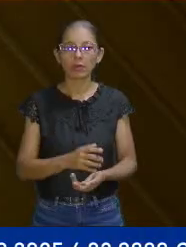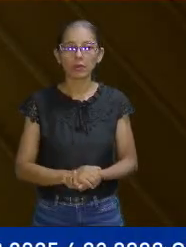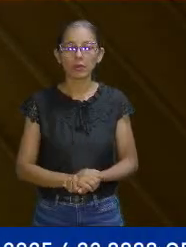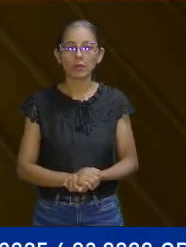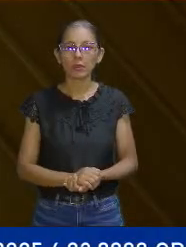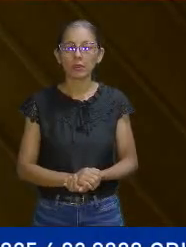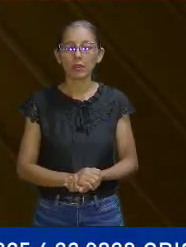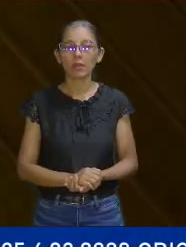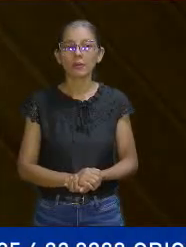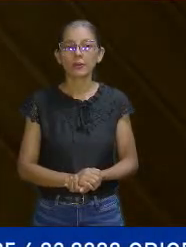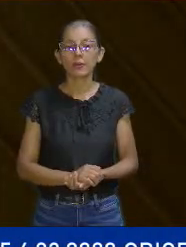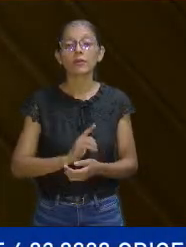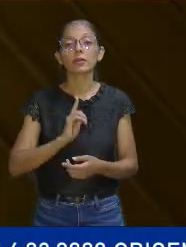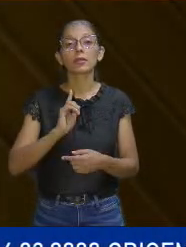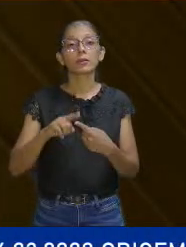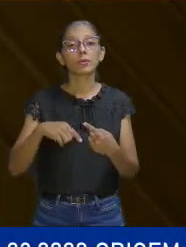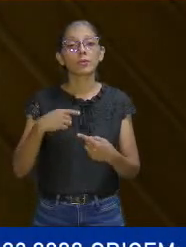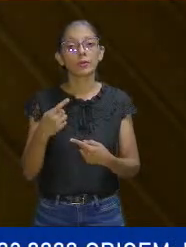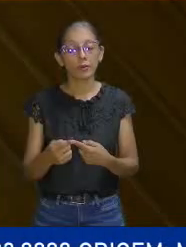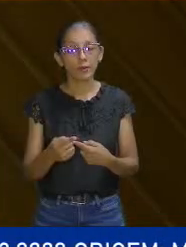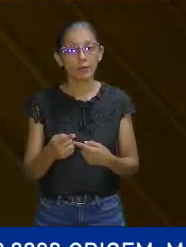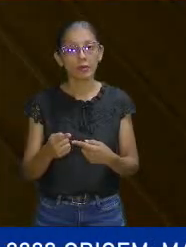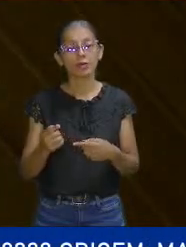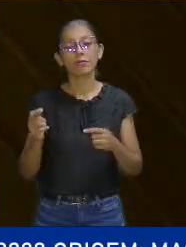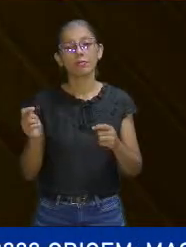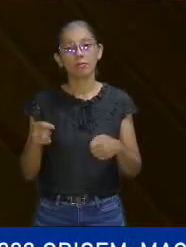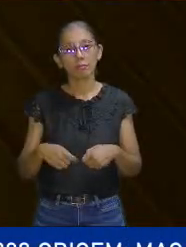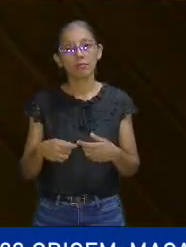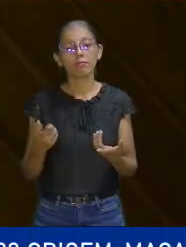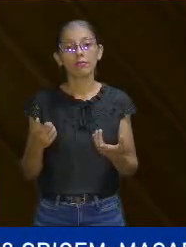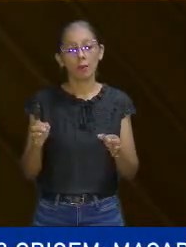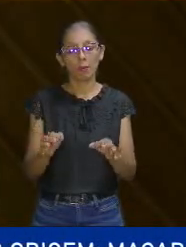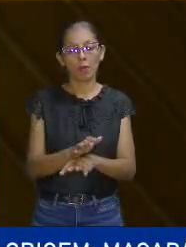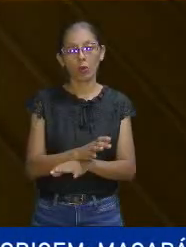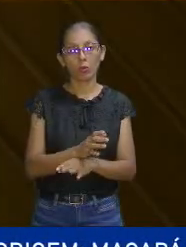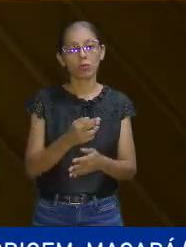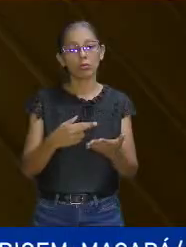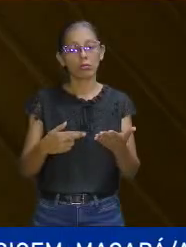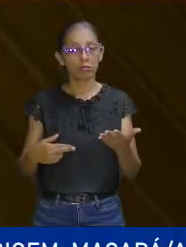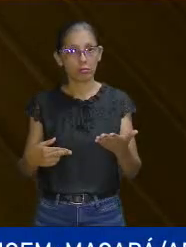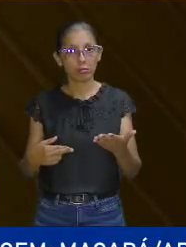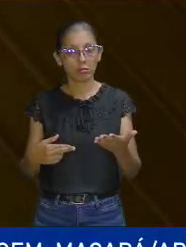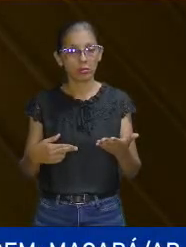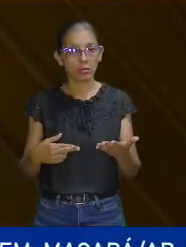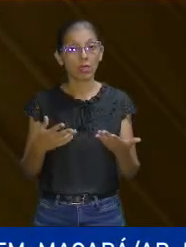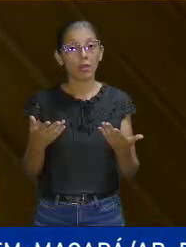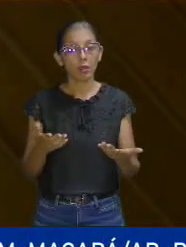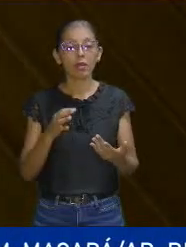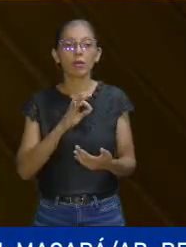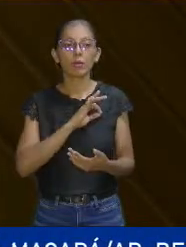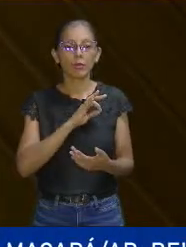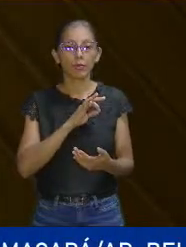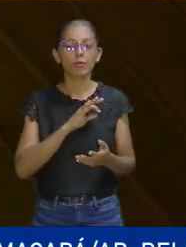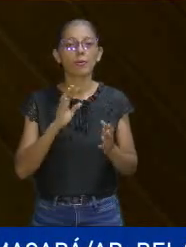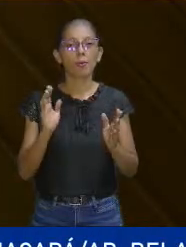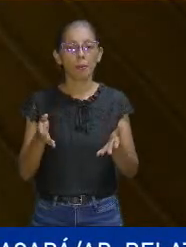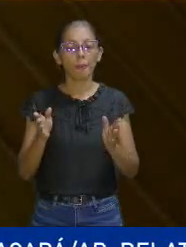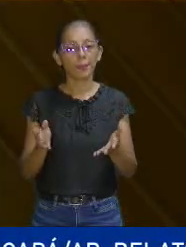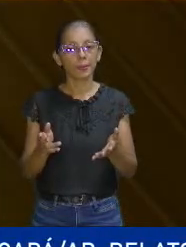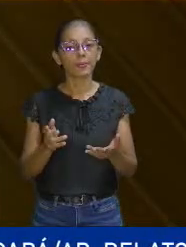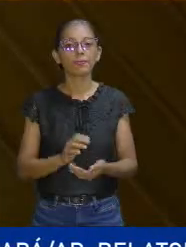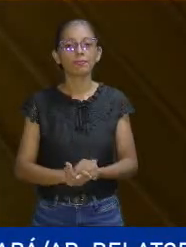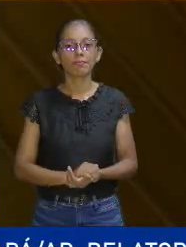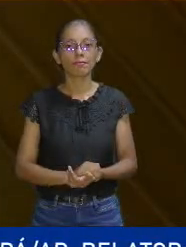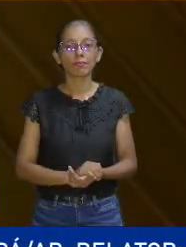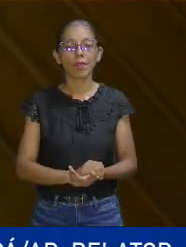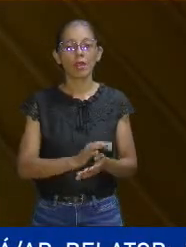anônima para, assim, render ensejo à instauração do inquérito. Então, assim, a autoridade policial procedeu. Durante